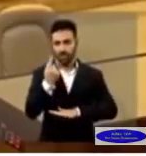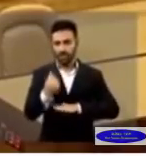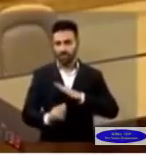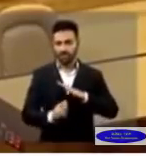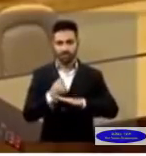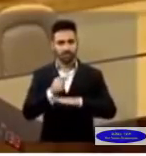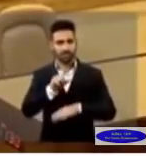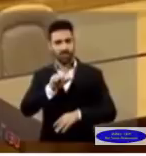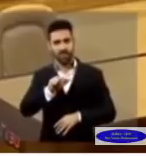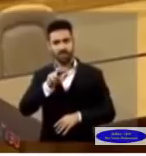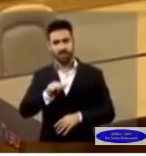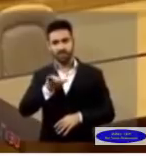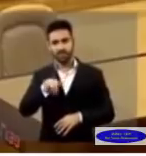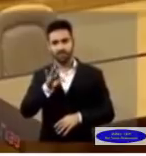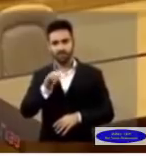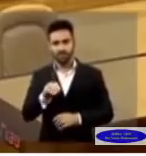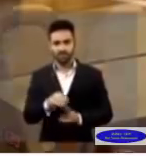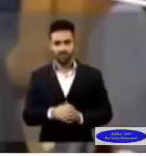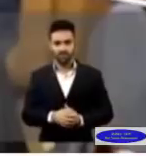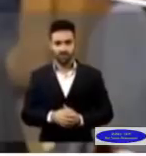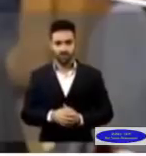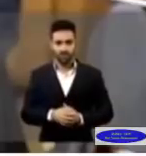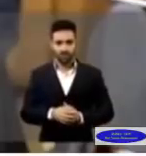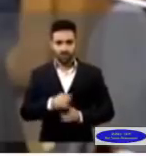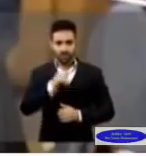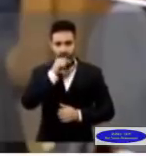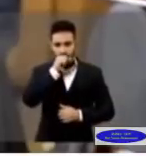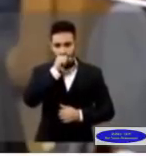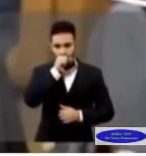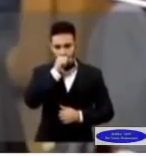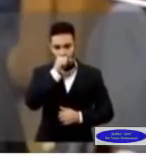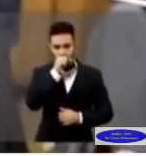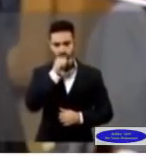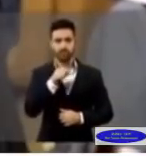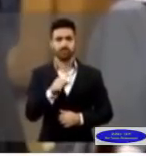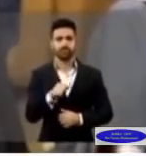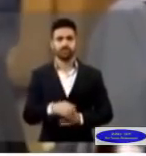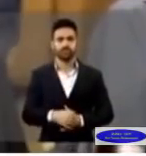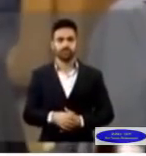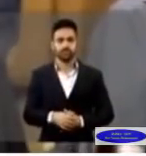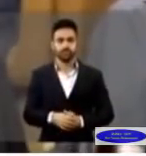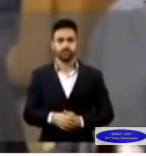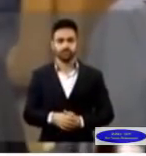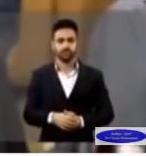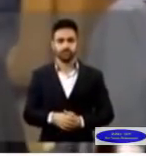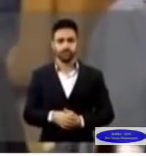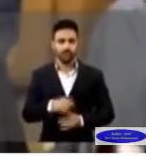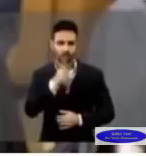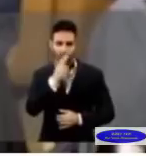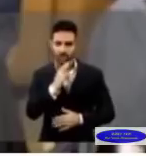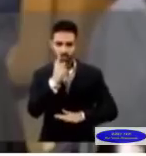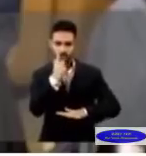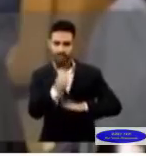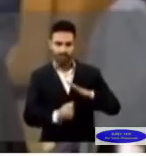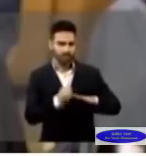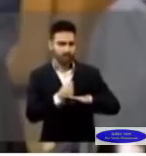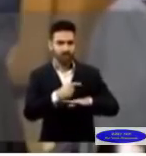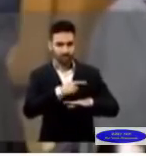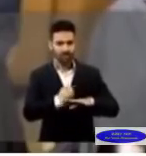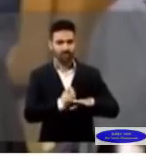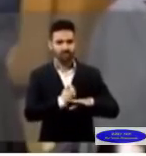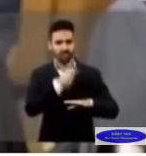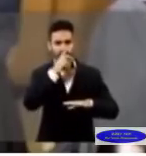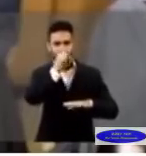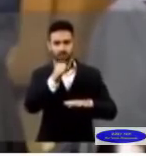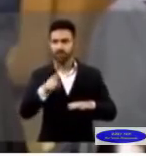esse entendimento pouco razoável, que é o entendimento que nós estamos aqui hoje discutindo, começou a ser costurado na segunda turma do